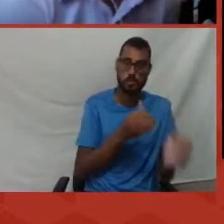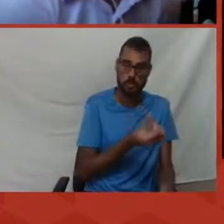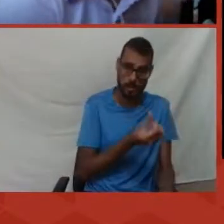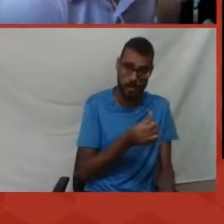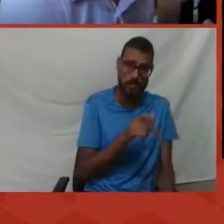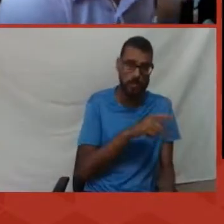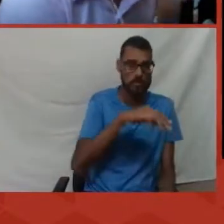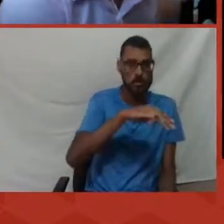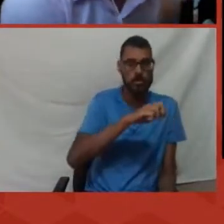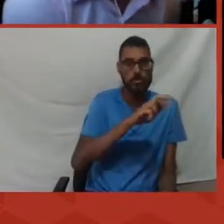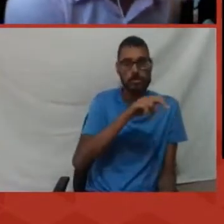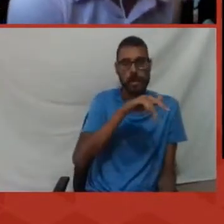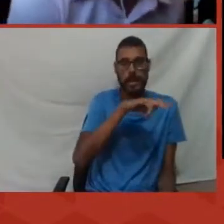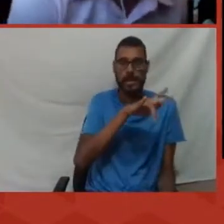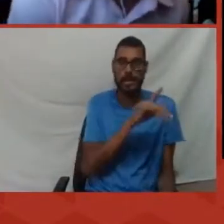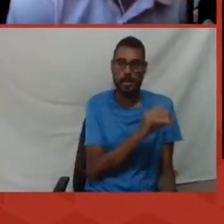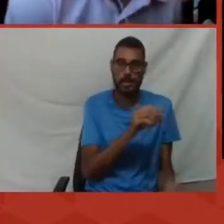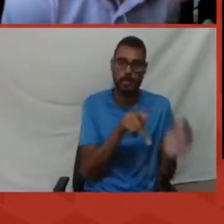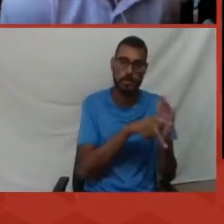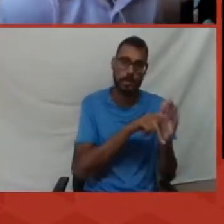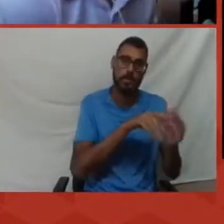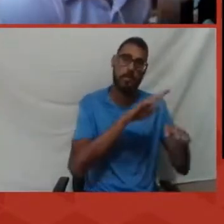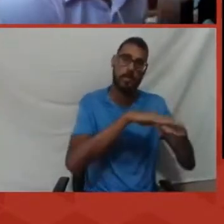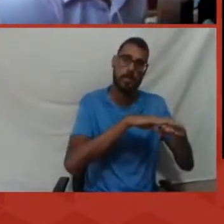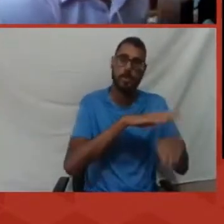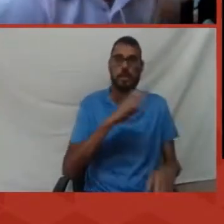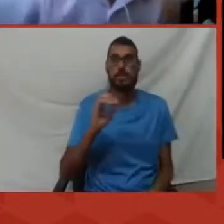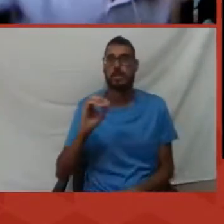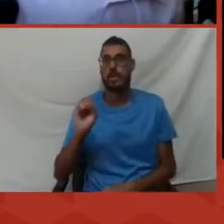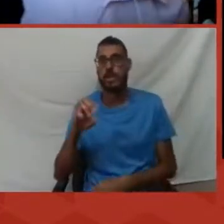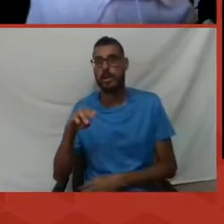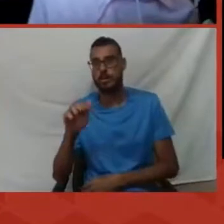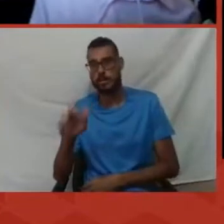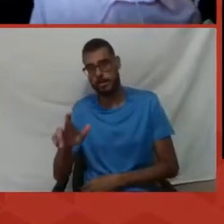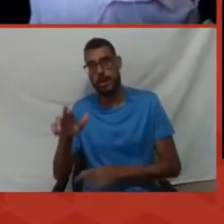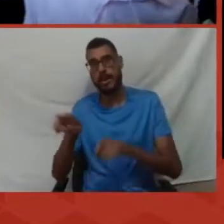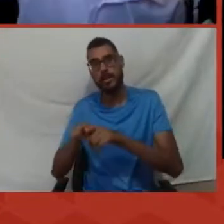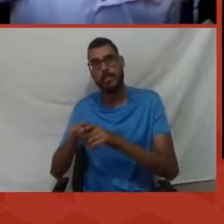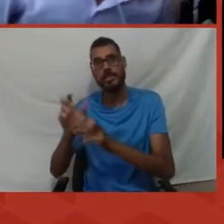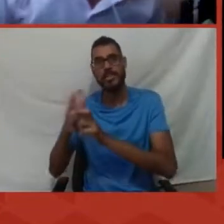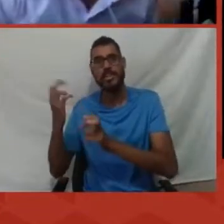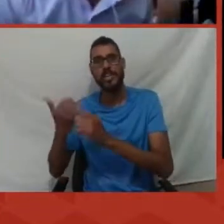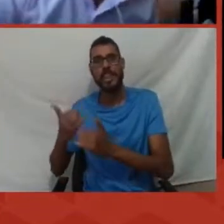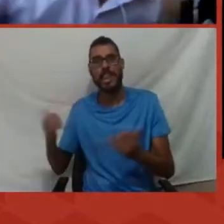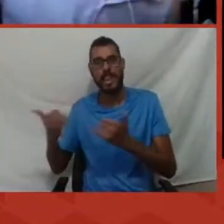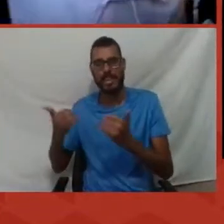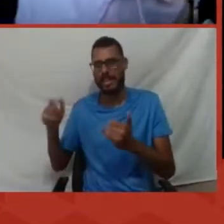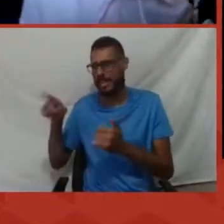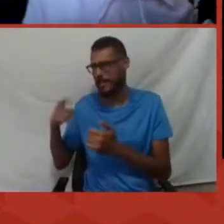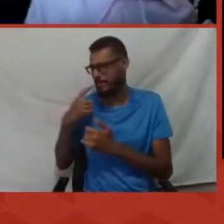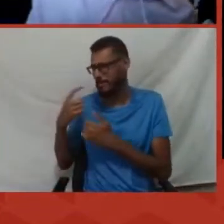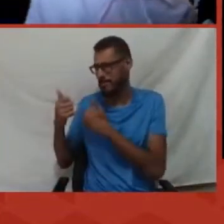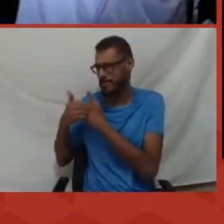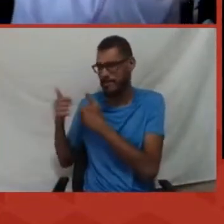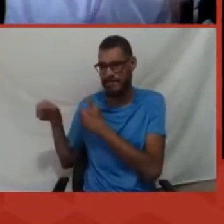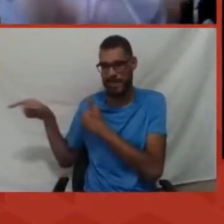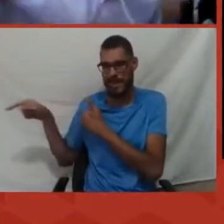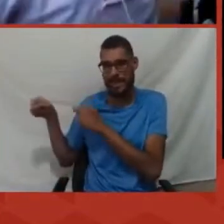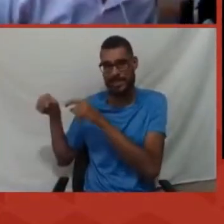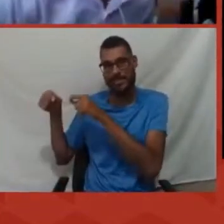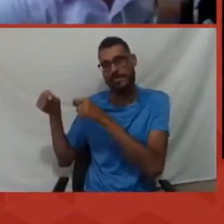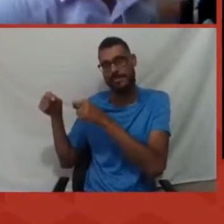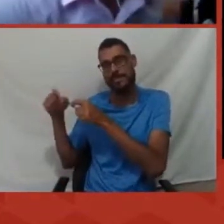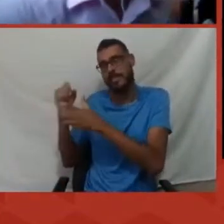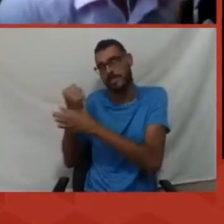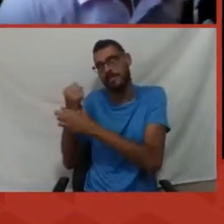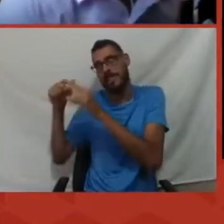de Matemática, e o professor Osmar, meu colega do Departamento de Engenharia Elétrica, que inclusive está a alguns metros de mim aqui, seguro na sala dele, e eu